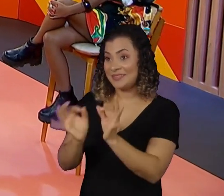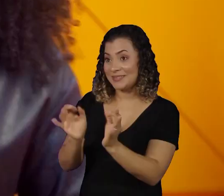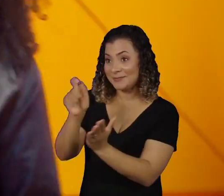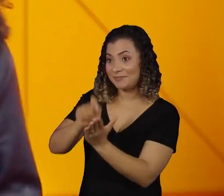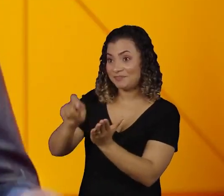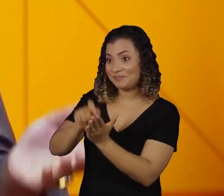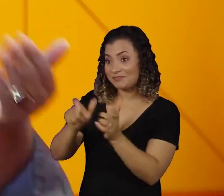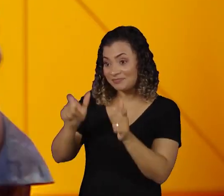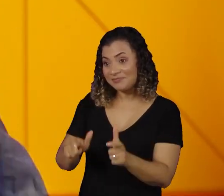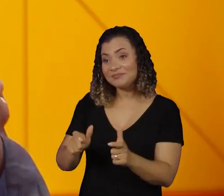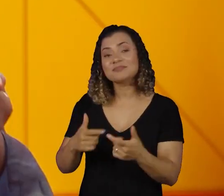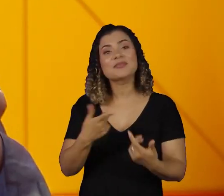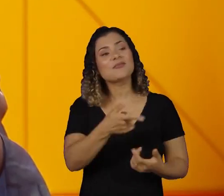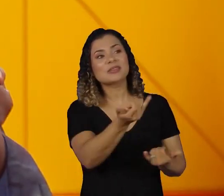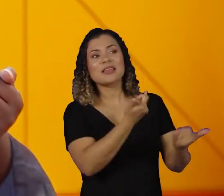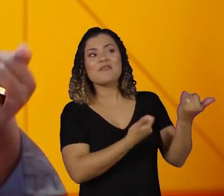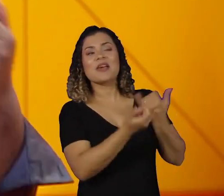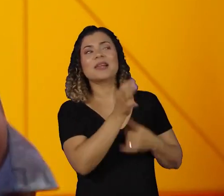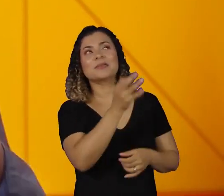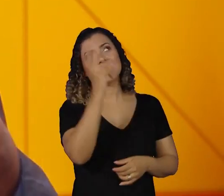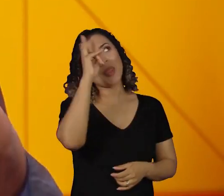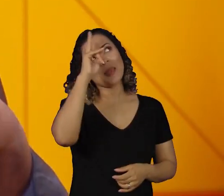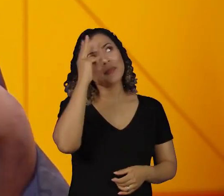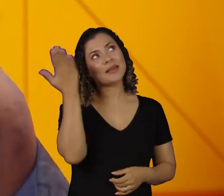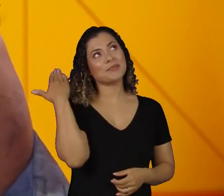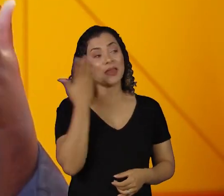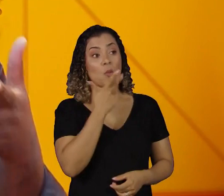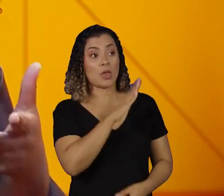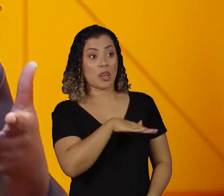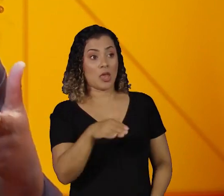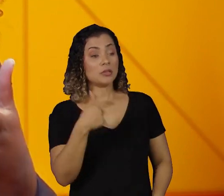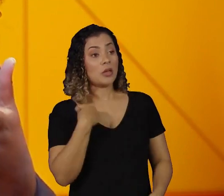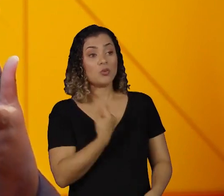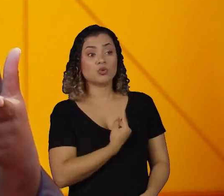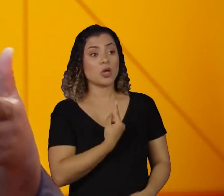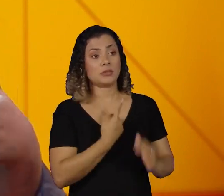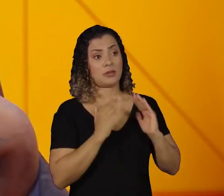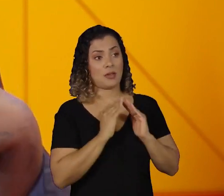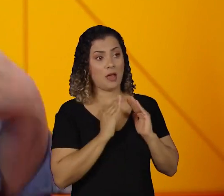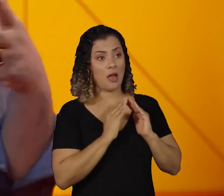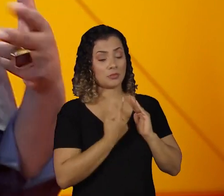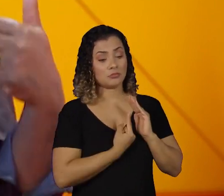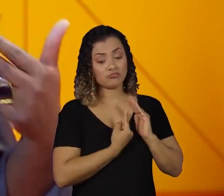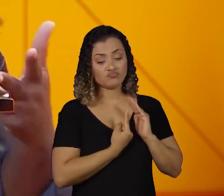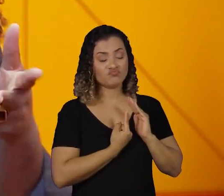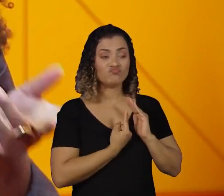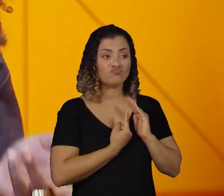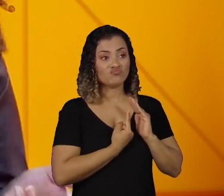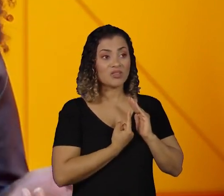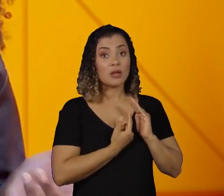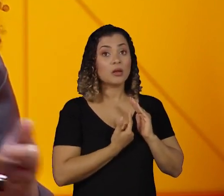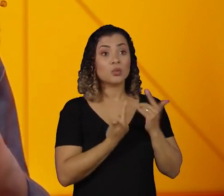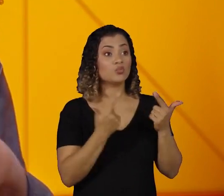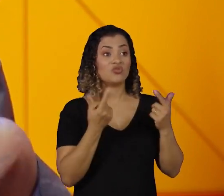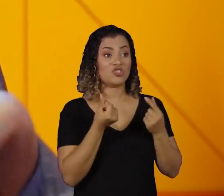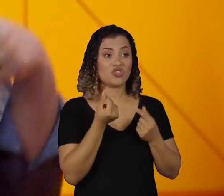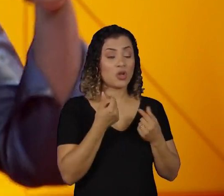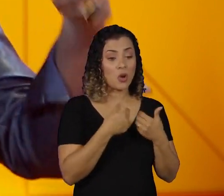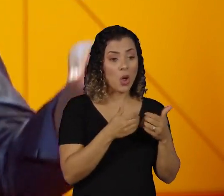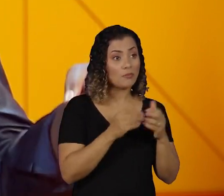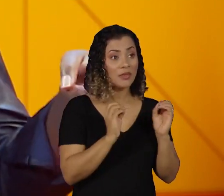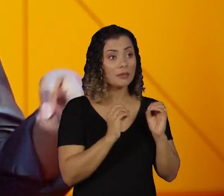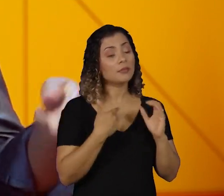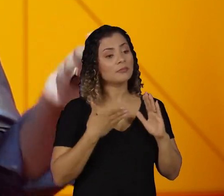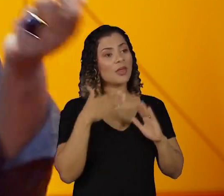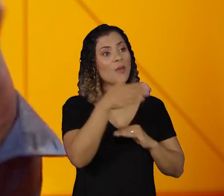né? Enquanto você ia falando, eu me lembrei aqui que, por exemplo, quando eu era criança e eu ficava sozinha em casa, e às vezes eu ficava sem o dinheiro do ônibus ou alguma coisa, eu ia